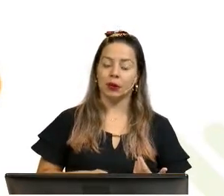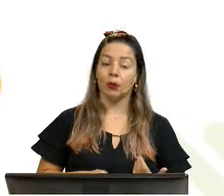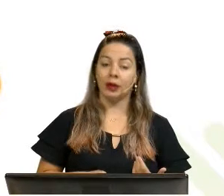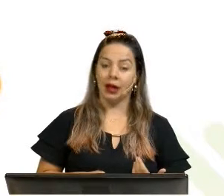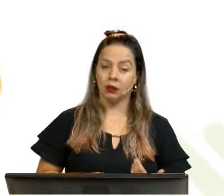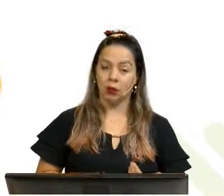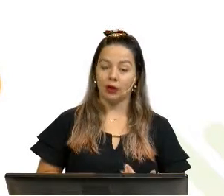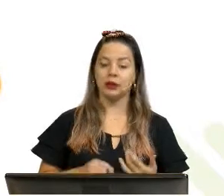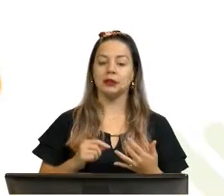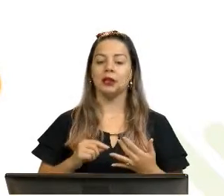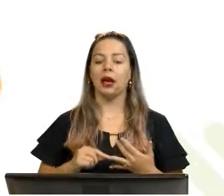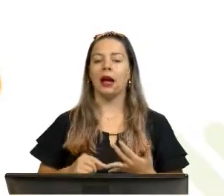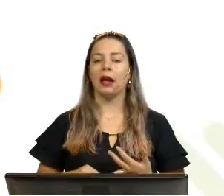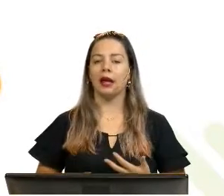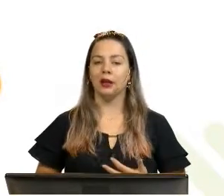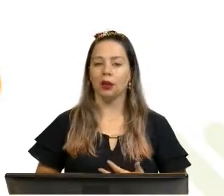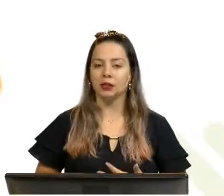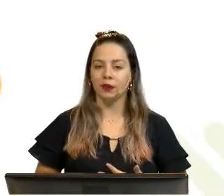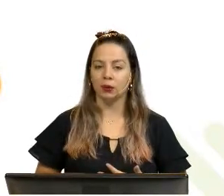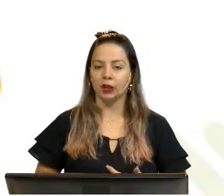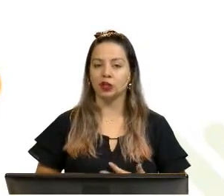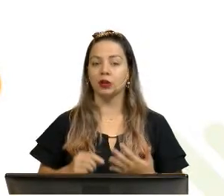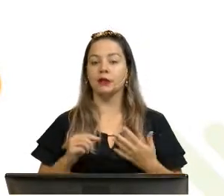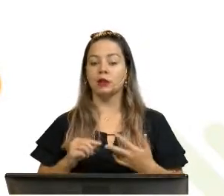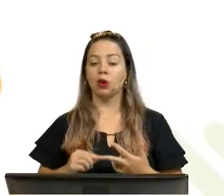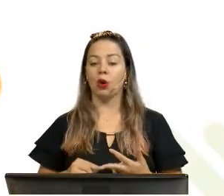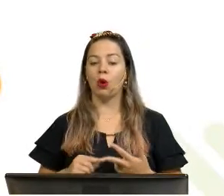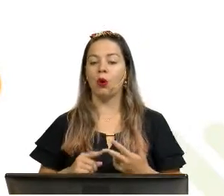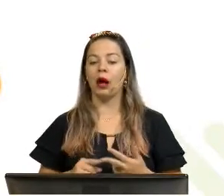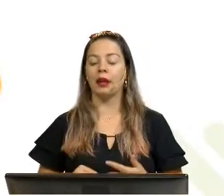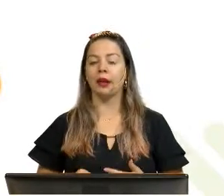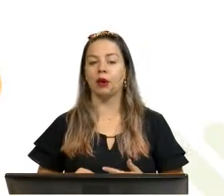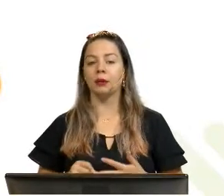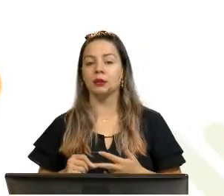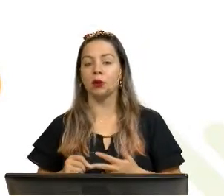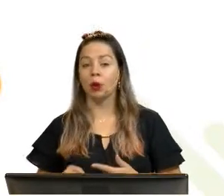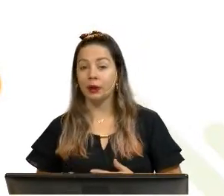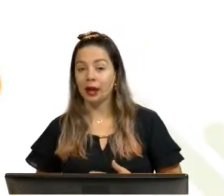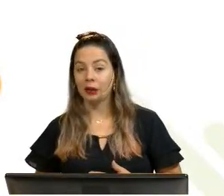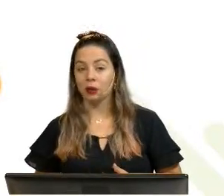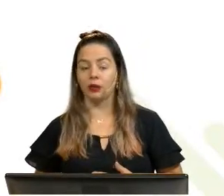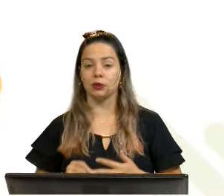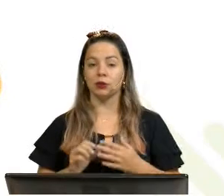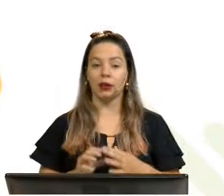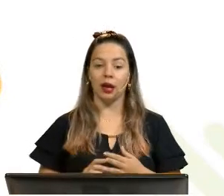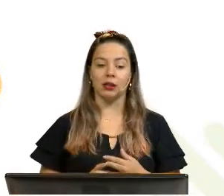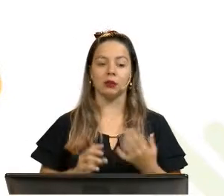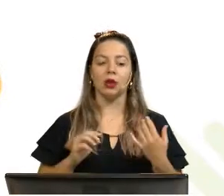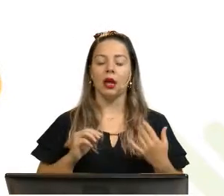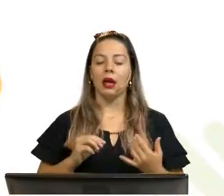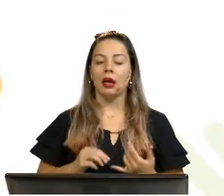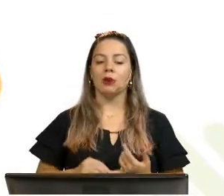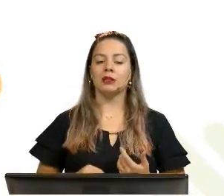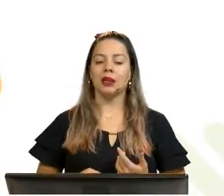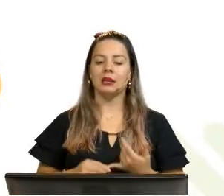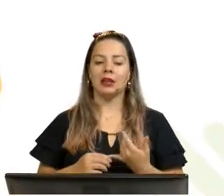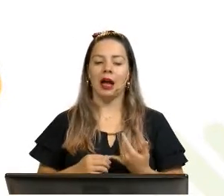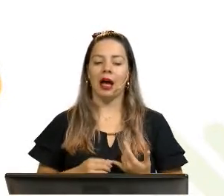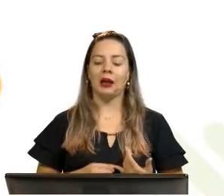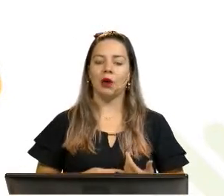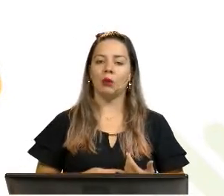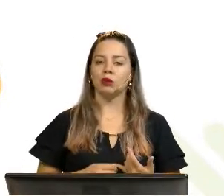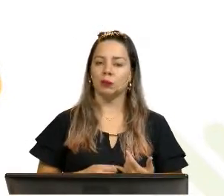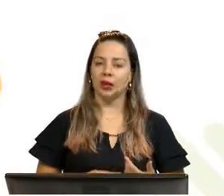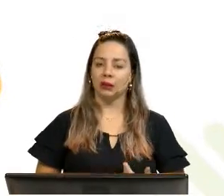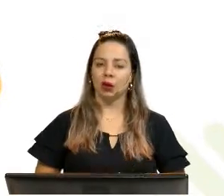obrigatórias anaeróbia duas facultativas ou anaeróbias obrigatórias o que é isso os seres